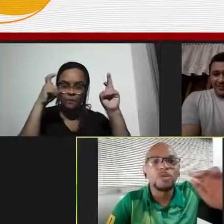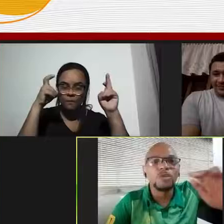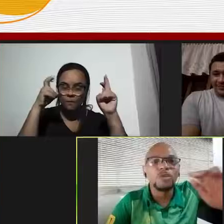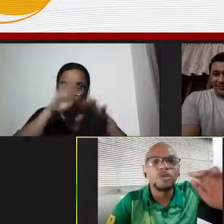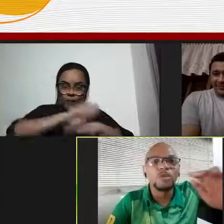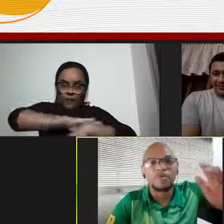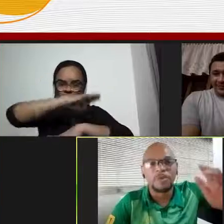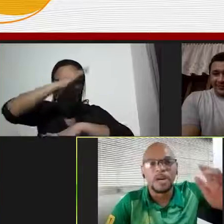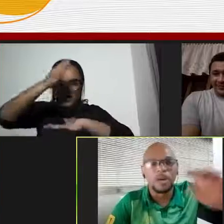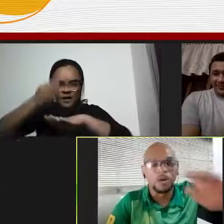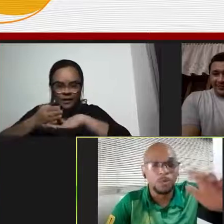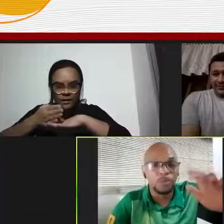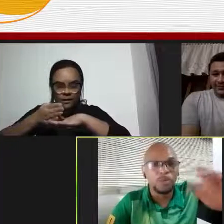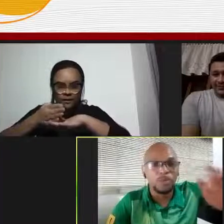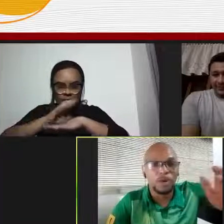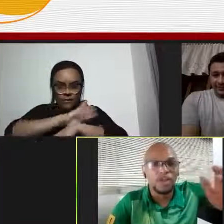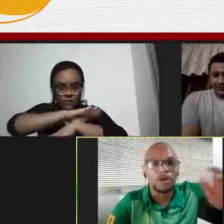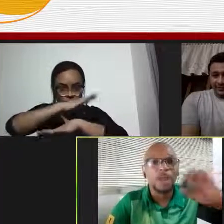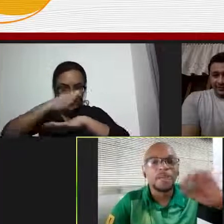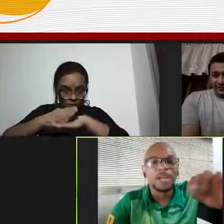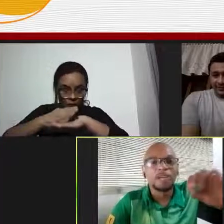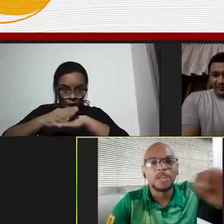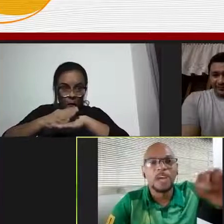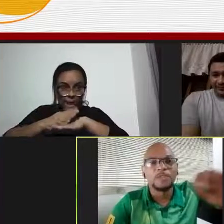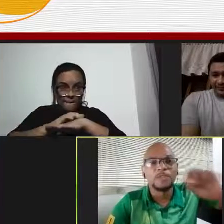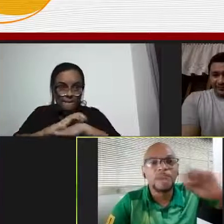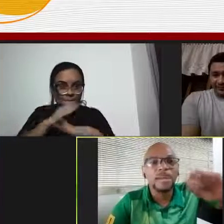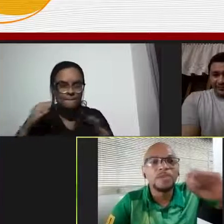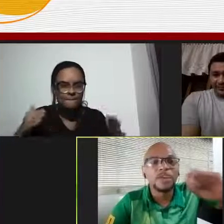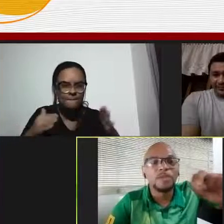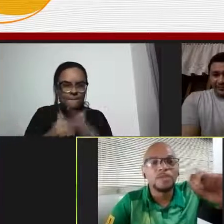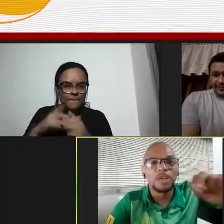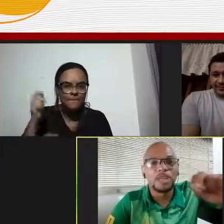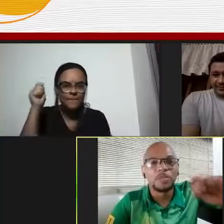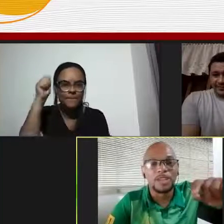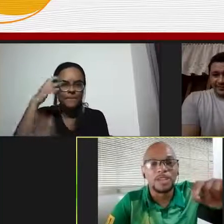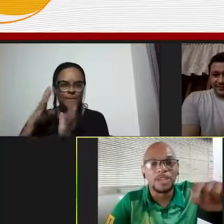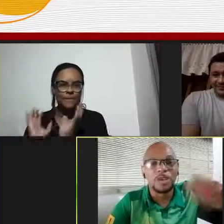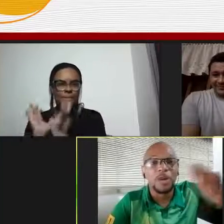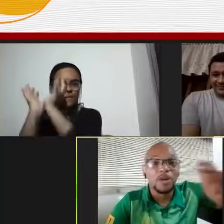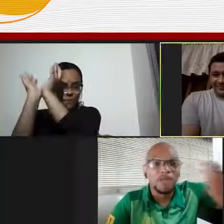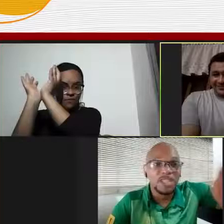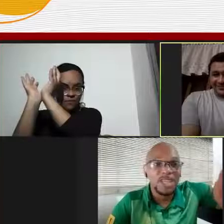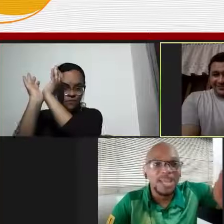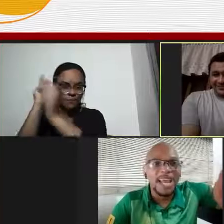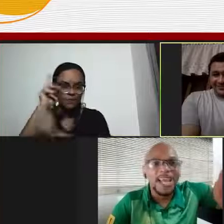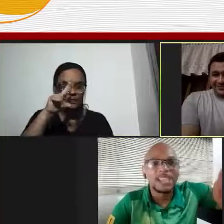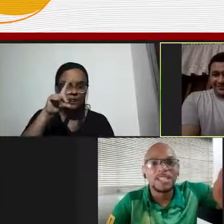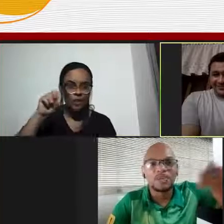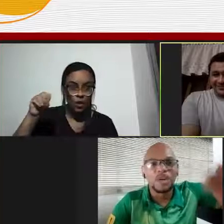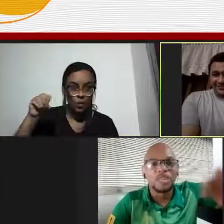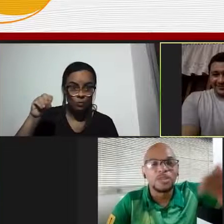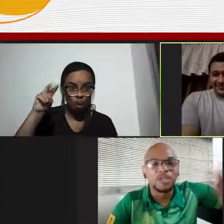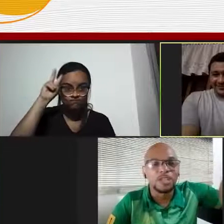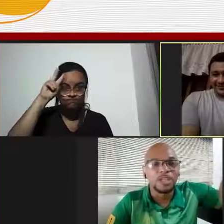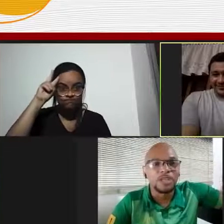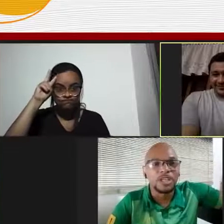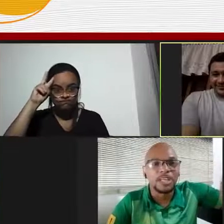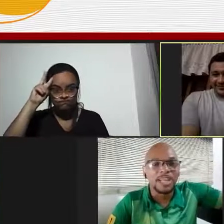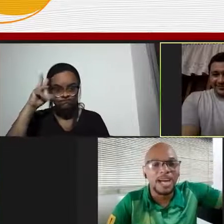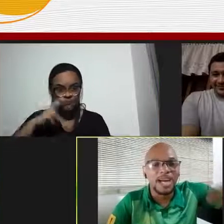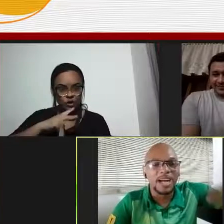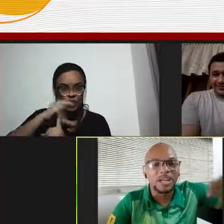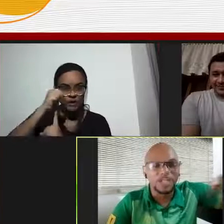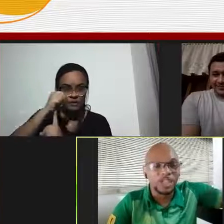Morro ao Topo do Pódio. Pedro Neves, mais do que uma história de superação. Você tem esse sonho, esse objetivo